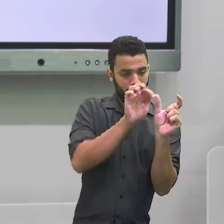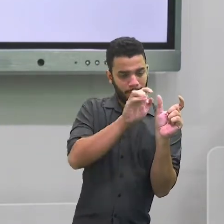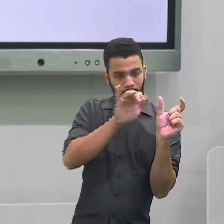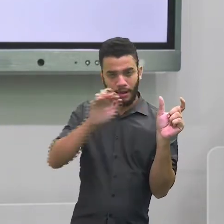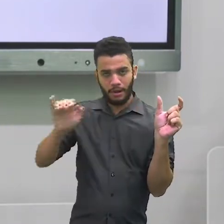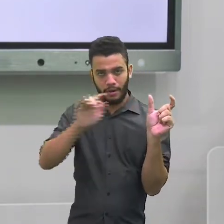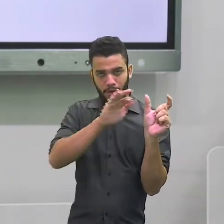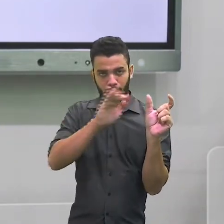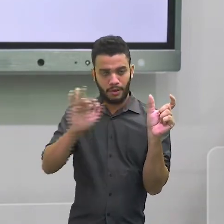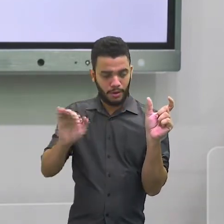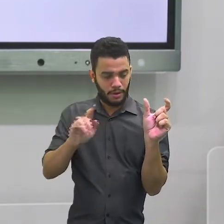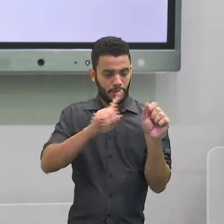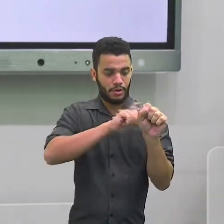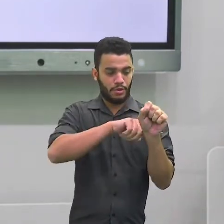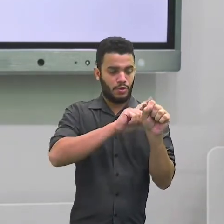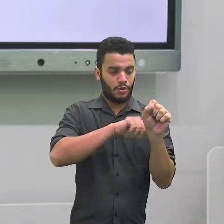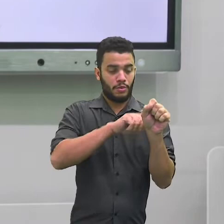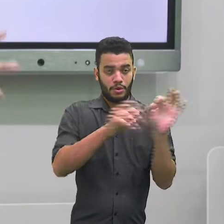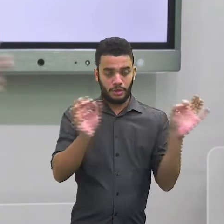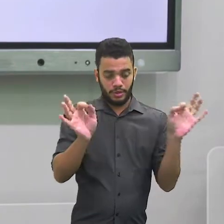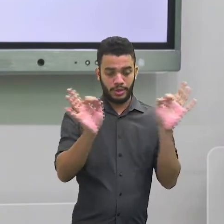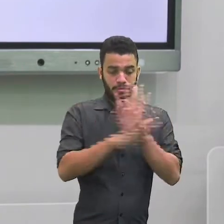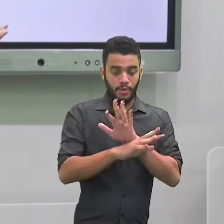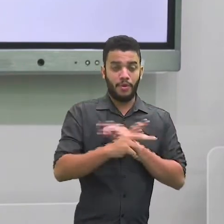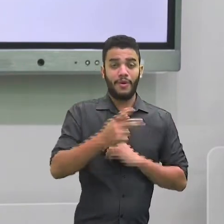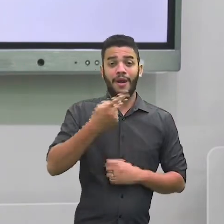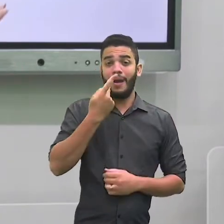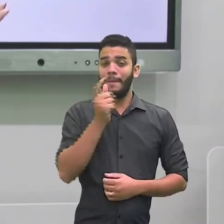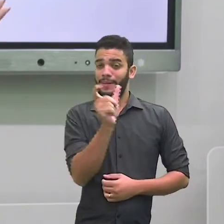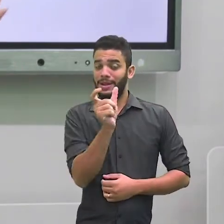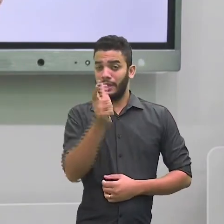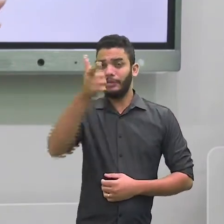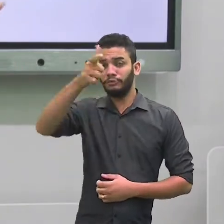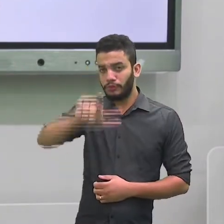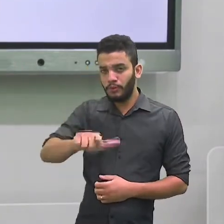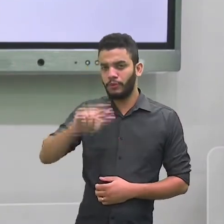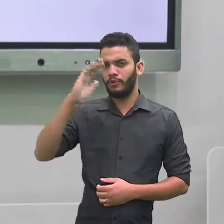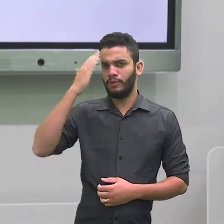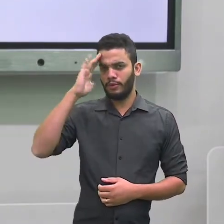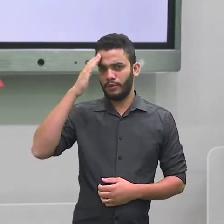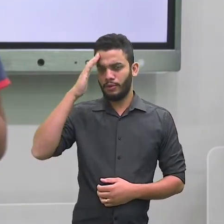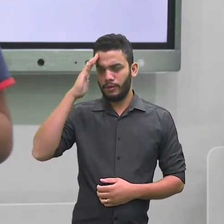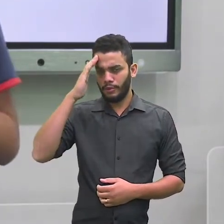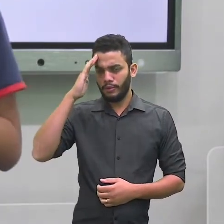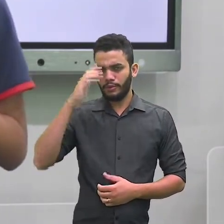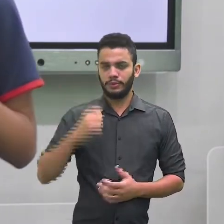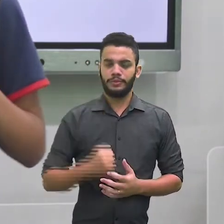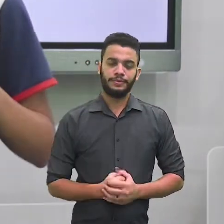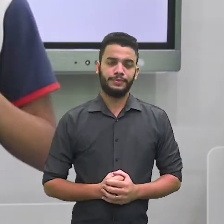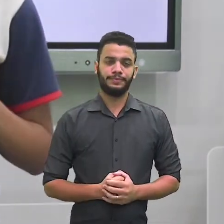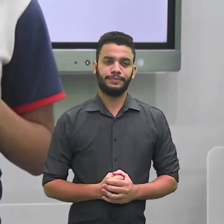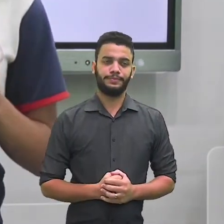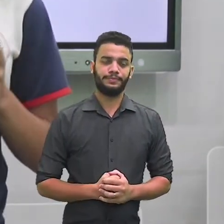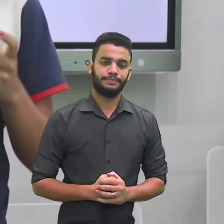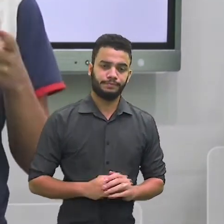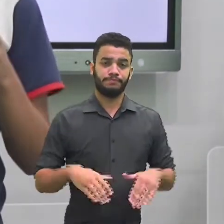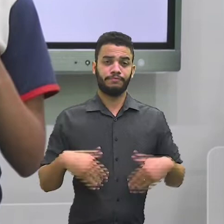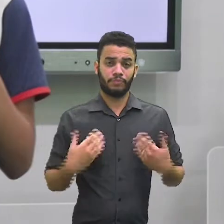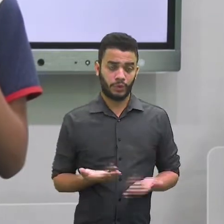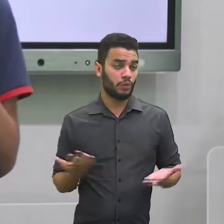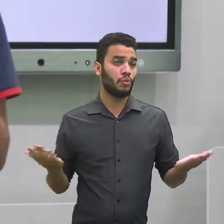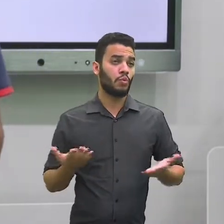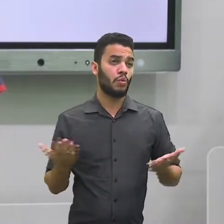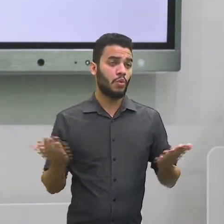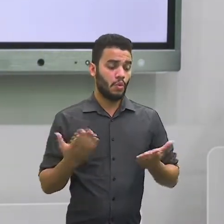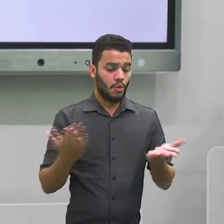da acentuação. Precisa falar após soletrar a palavra. Ok? Então, sem mais